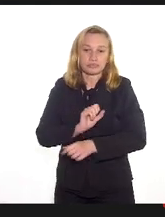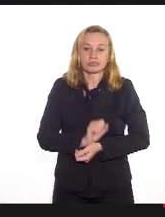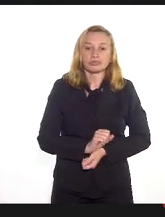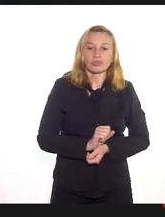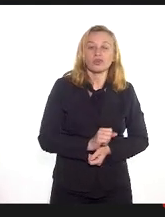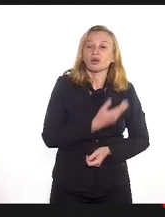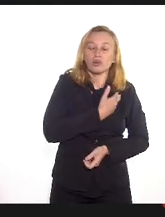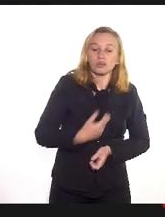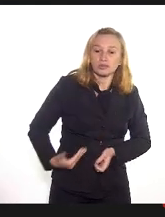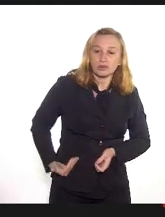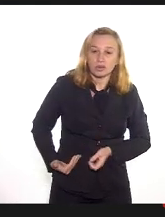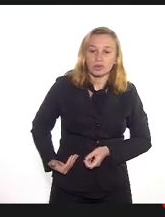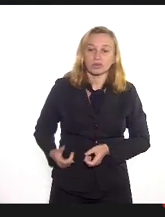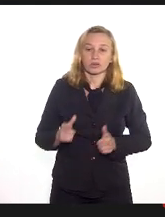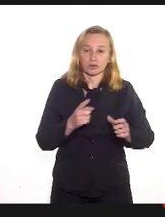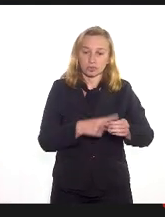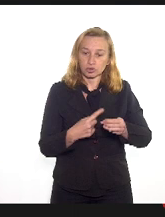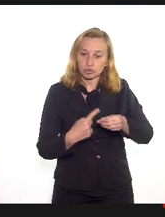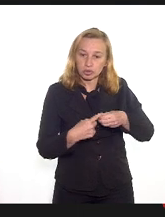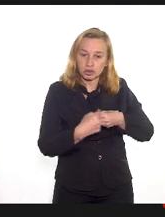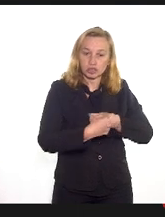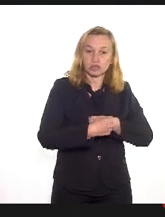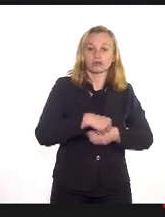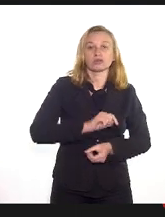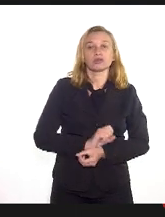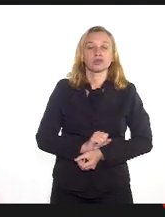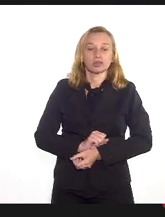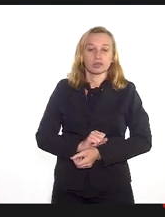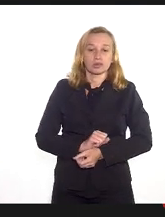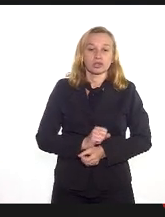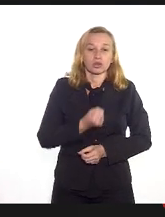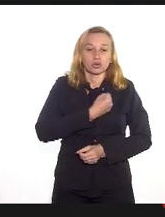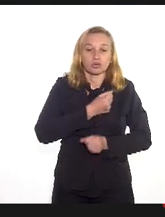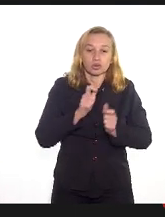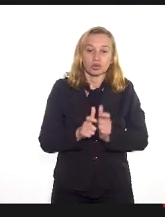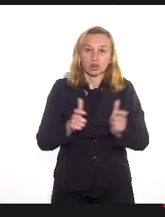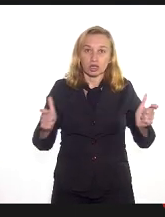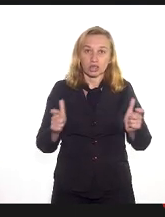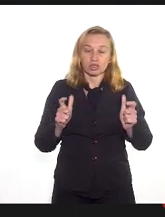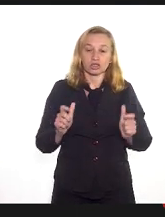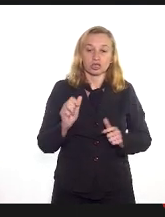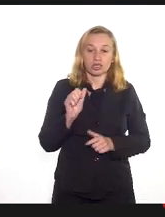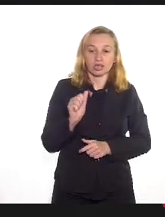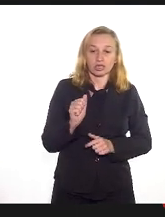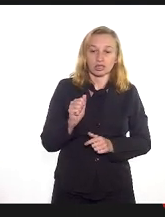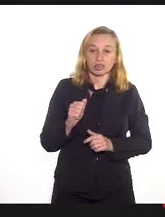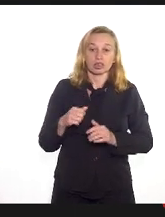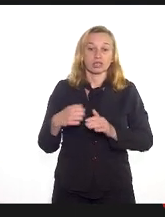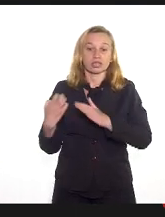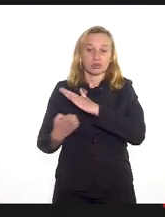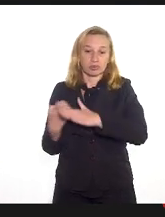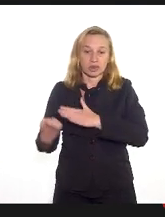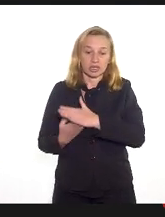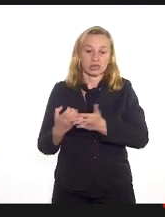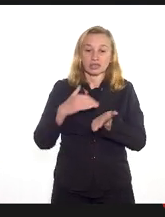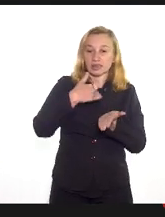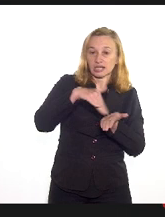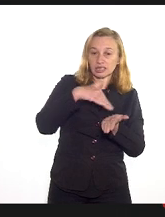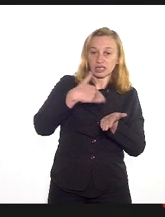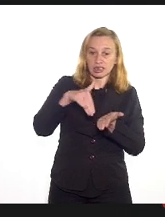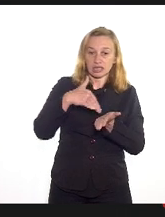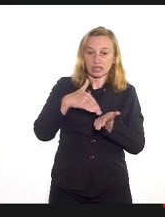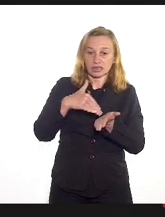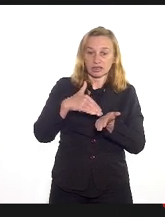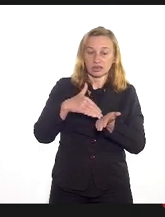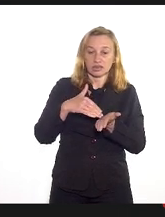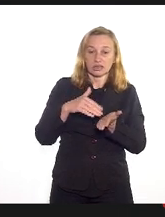o governo dos municípios. E o grande número de agências e secretarias que tratam